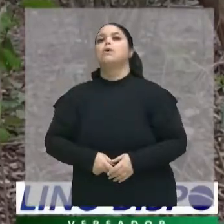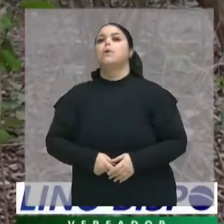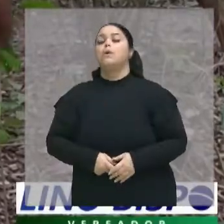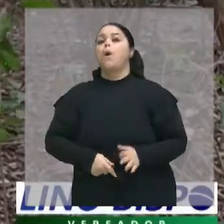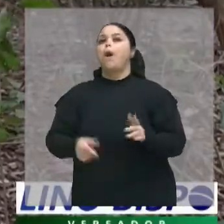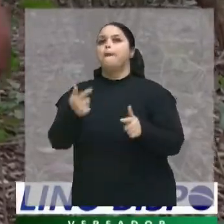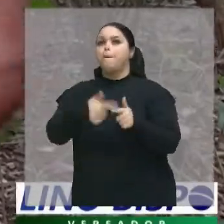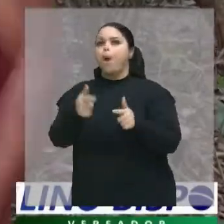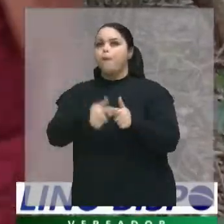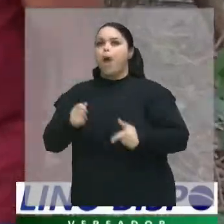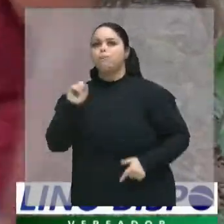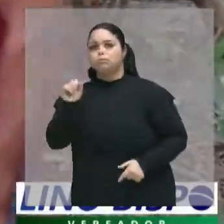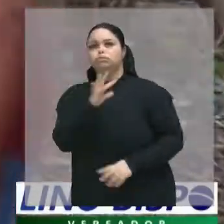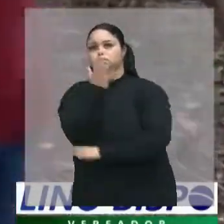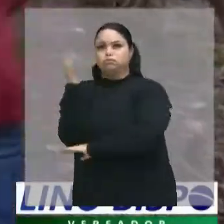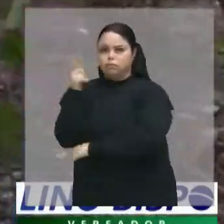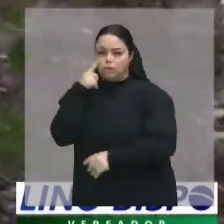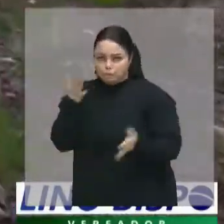meio ambiente. Vem comigo.